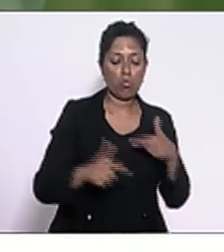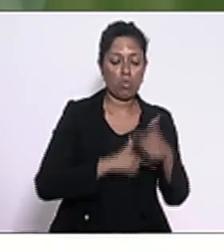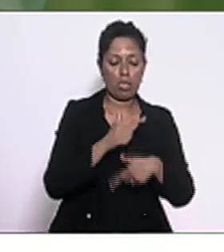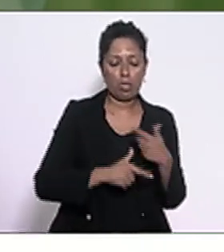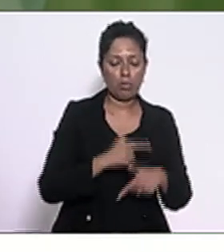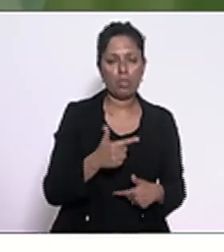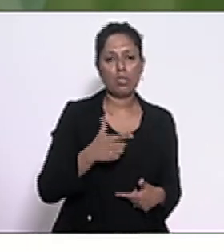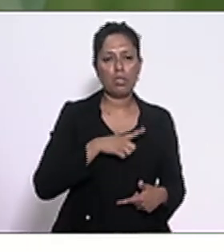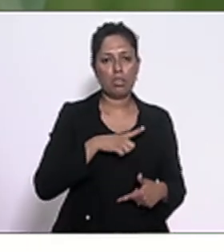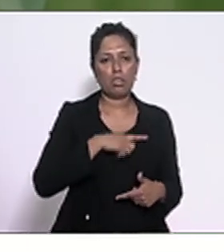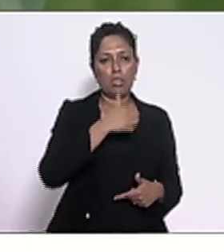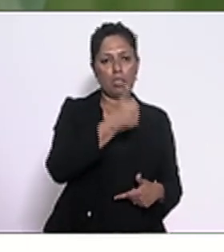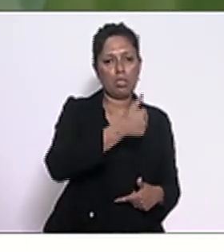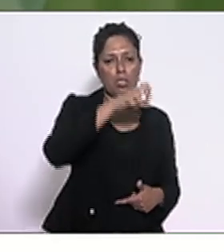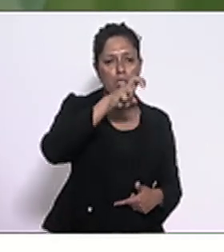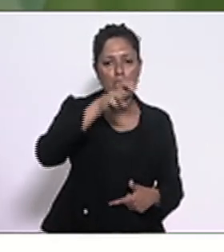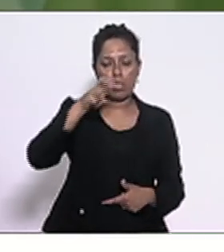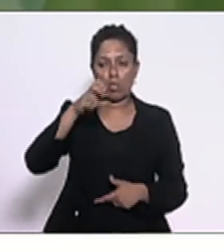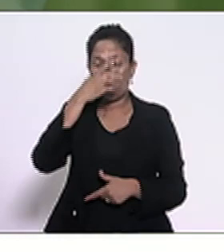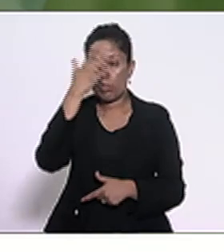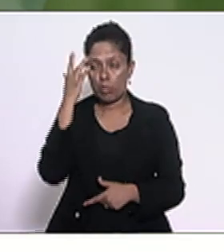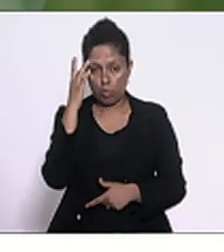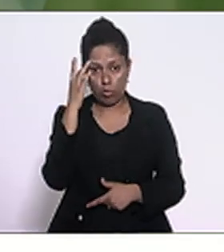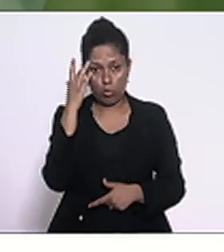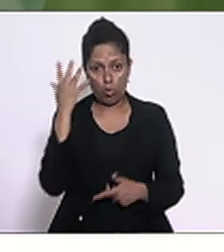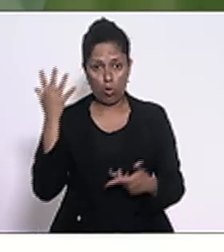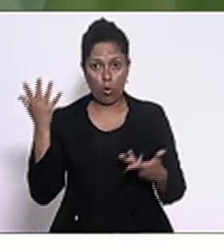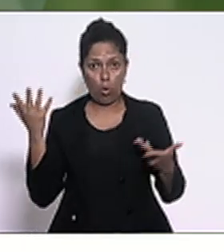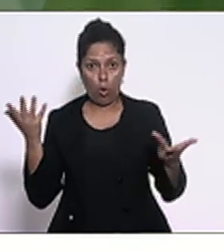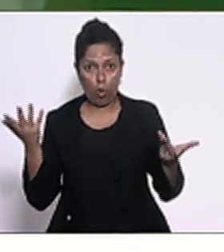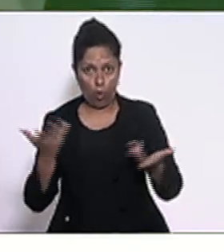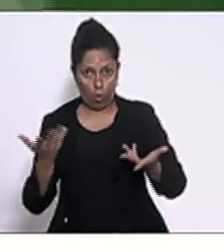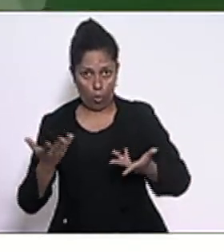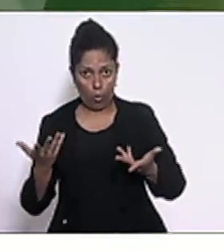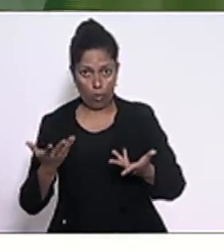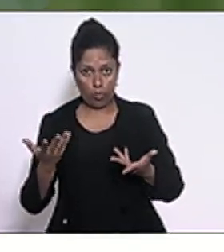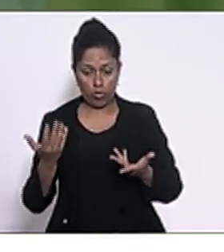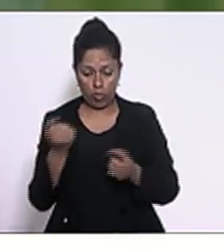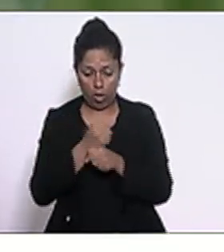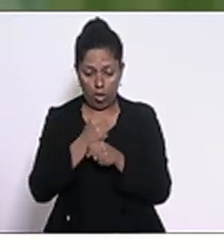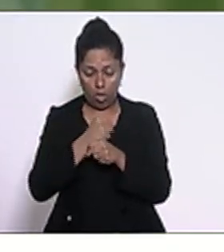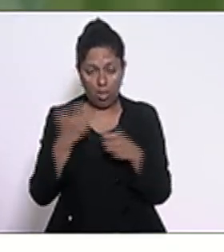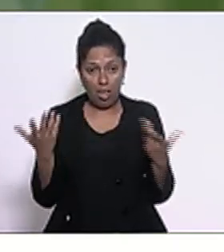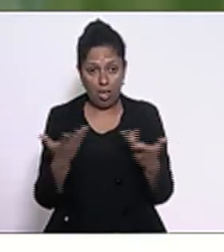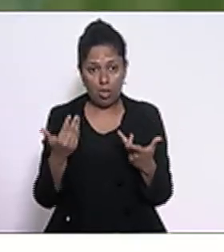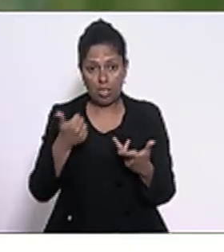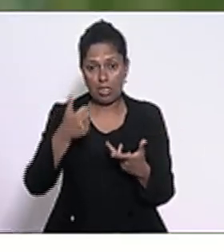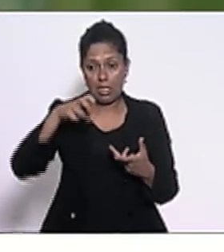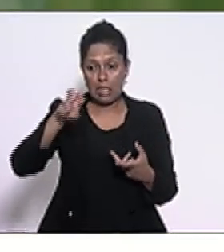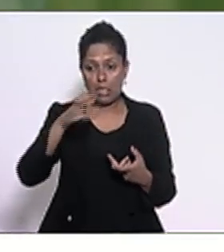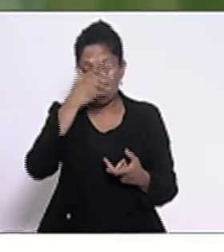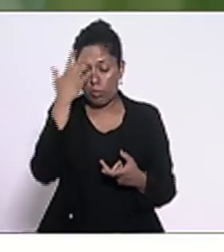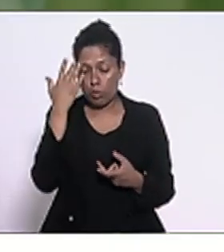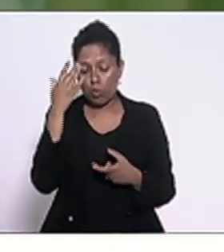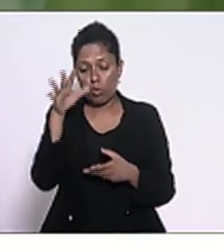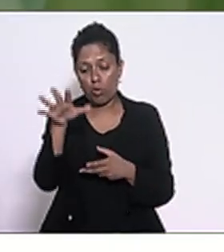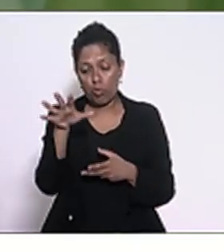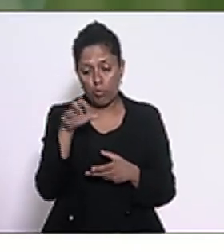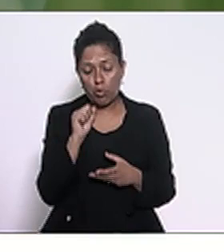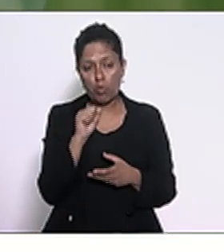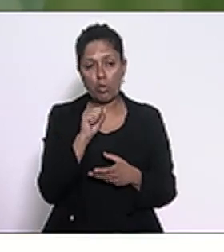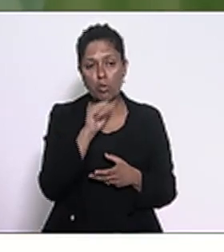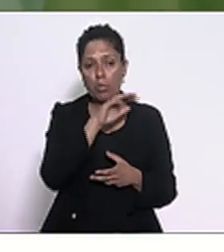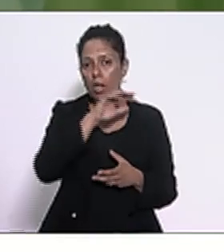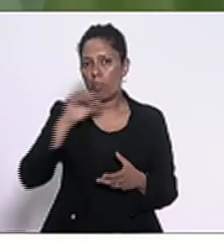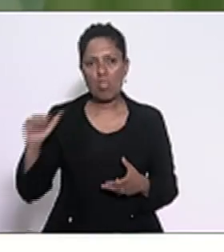temos 155 pessoas. Só esse ano eu já tive 15 pedidos de aposentadoria concedidos. Entre pedidos de